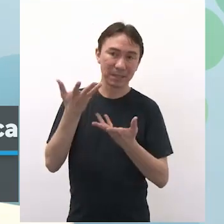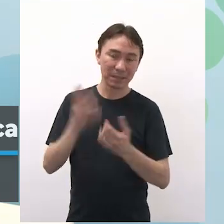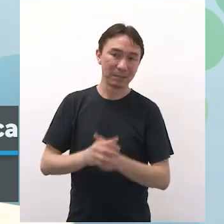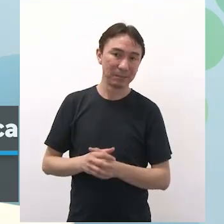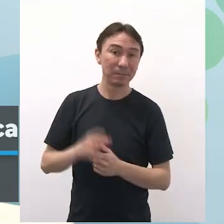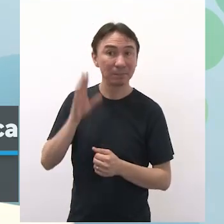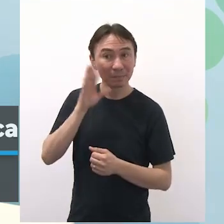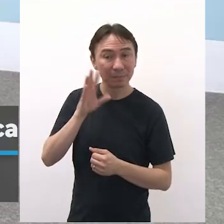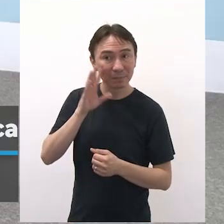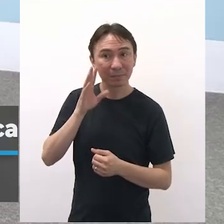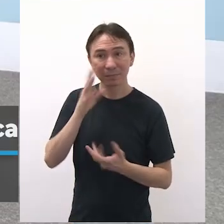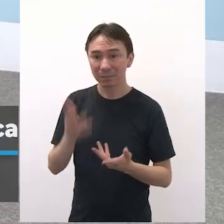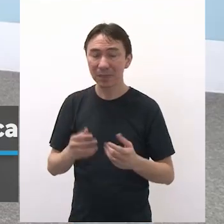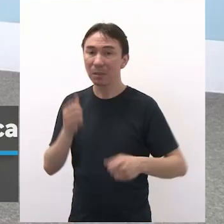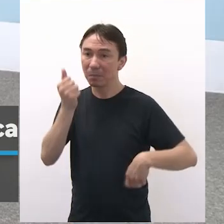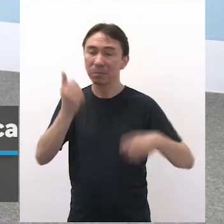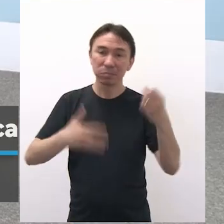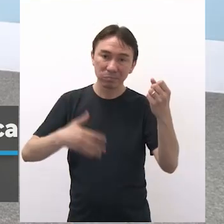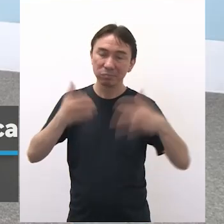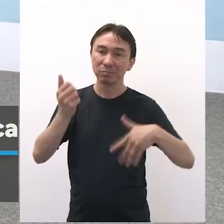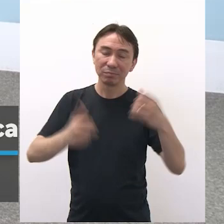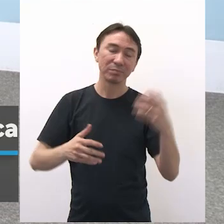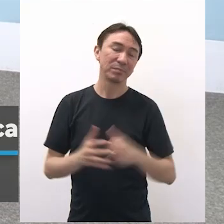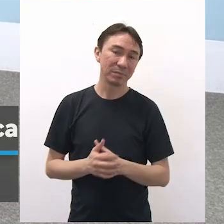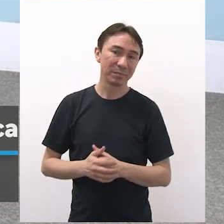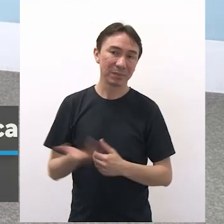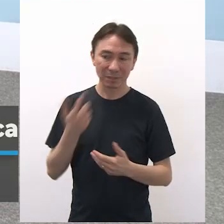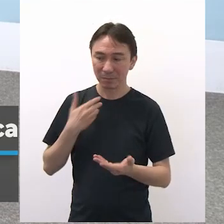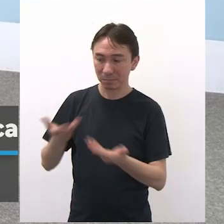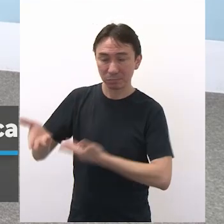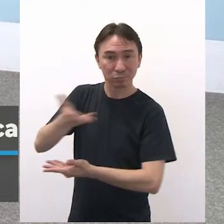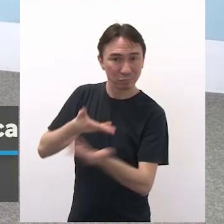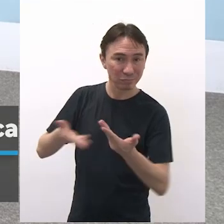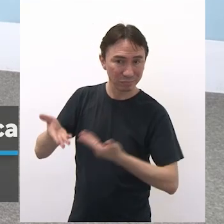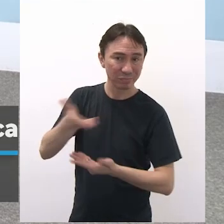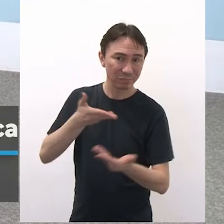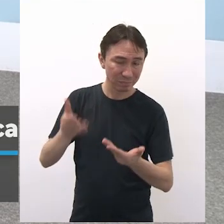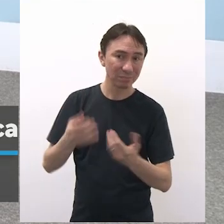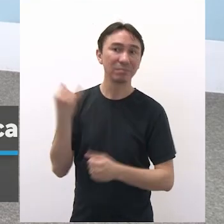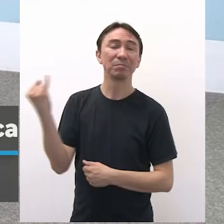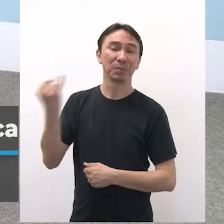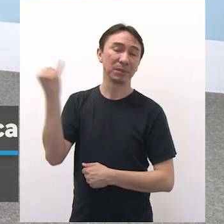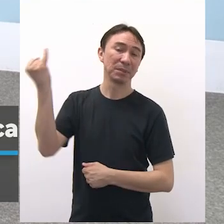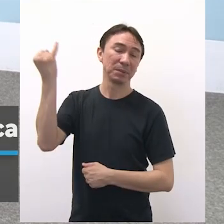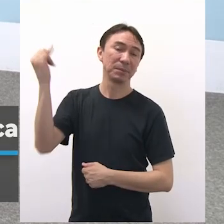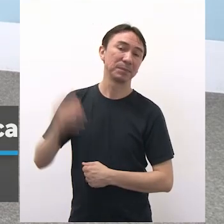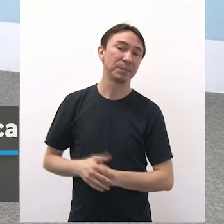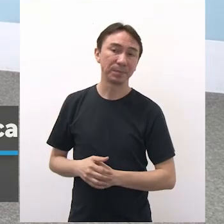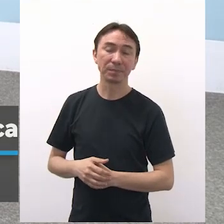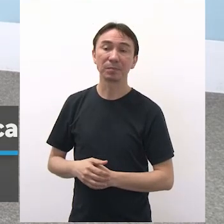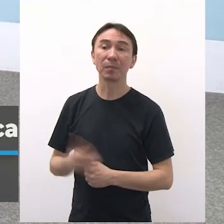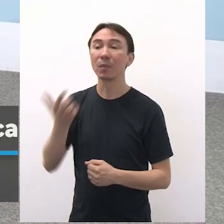ter essa escuta. Sim. Né? Para ter essa troca, conscientizar o aluno nesse processo todo.